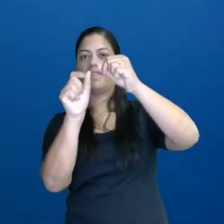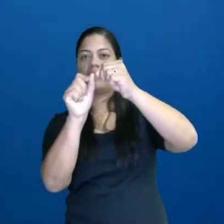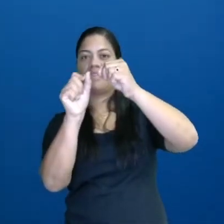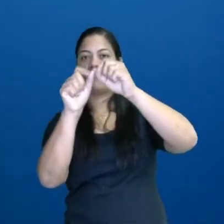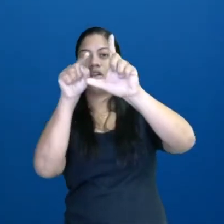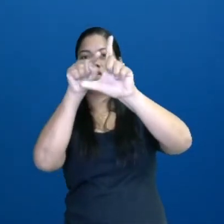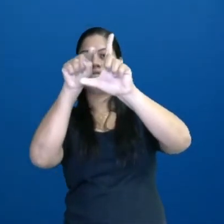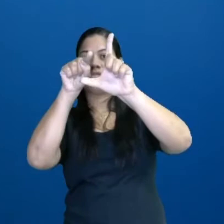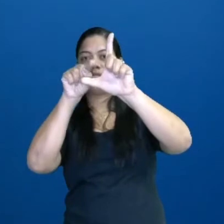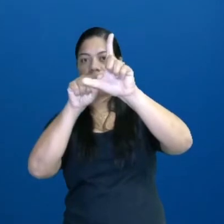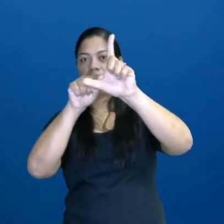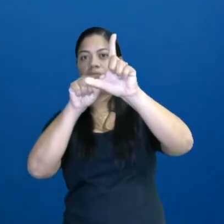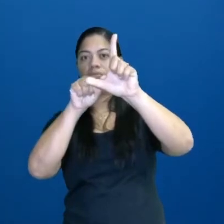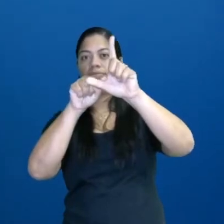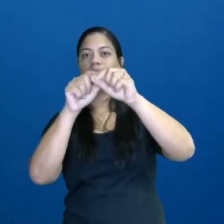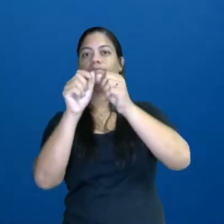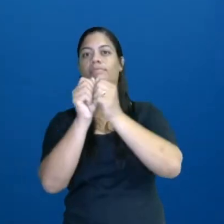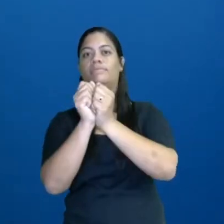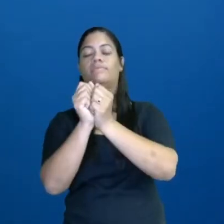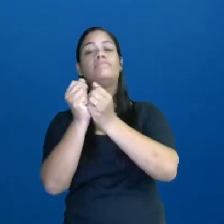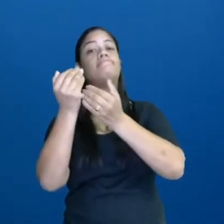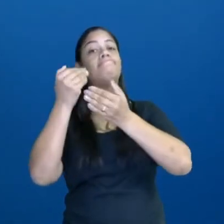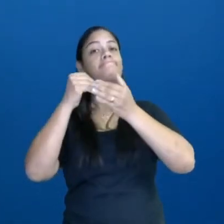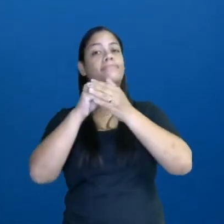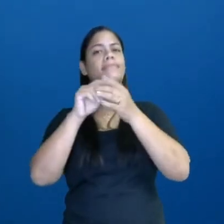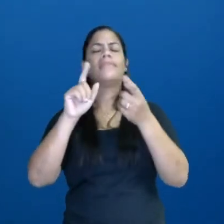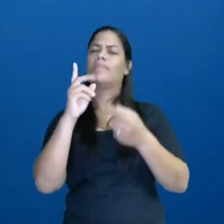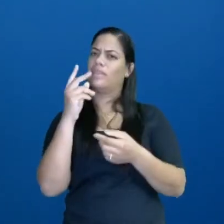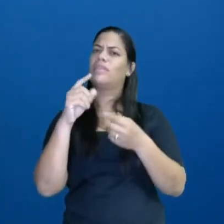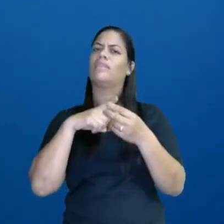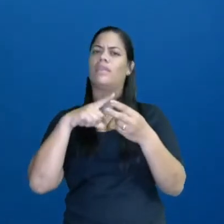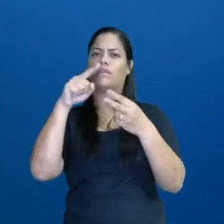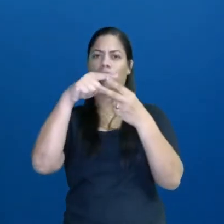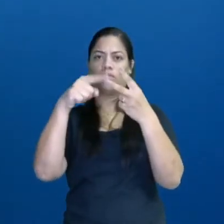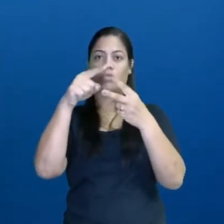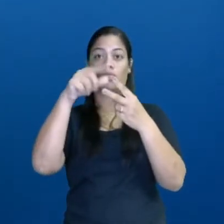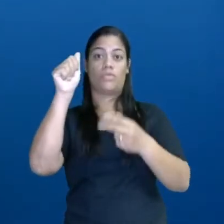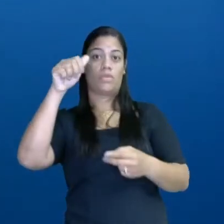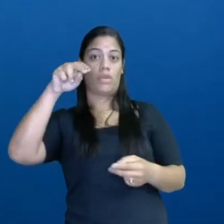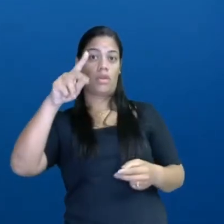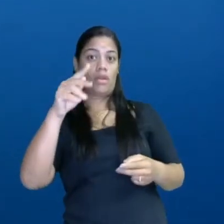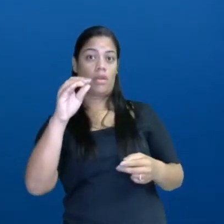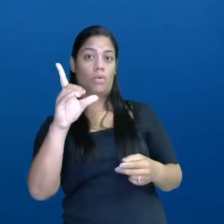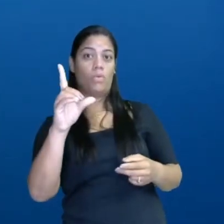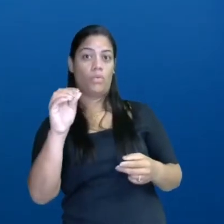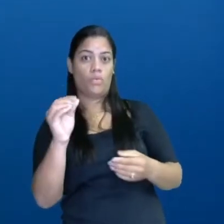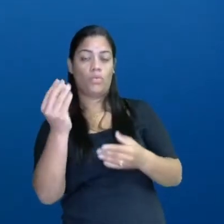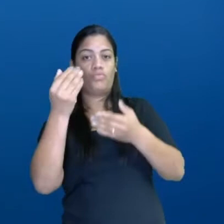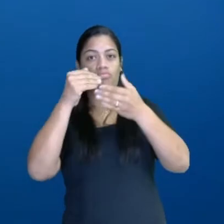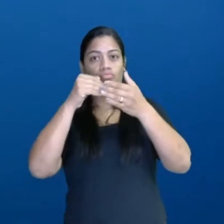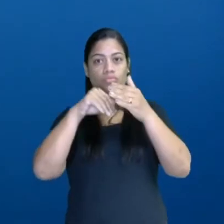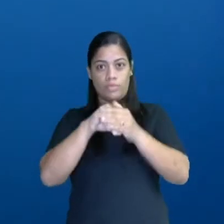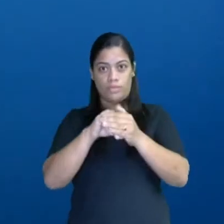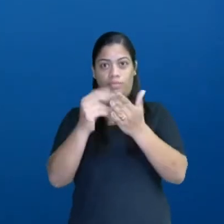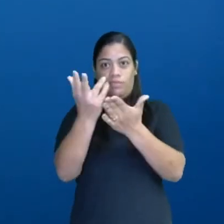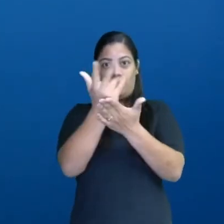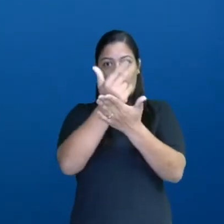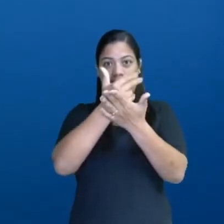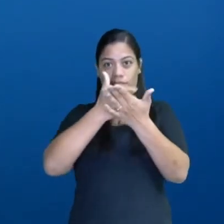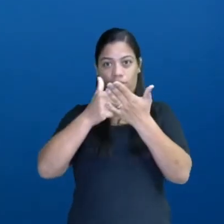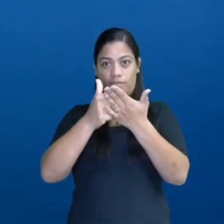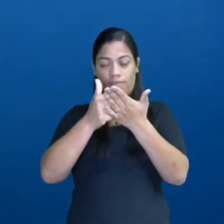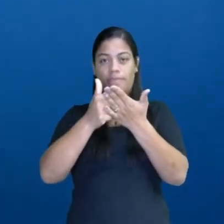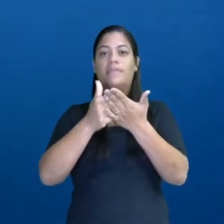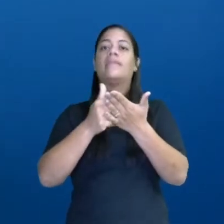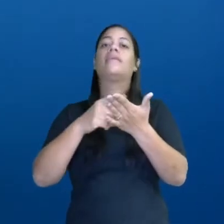bem? O meu ângulo que é interno. Nós temos dois tipos de ângulo, tá certo? Nós temos o ângulo interno, que está dentro do